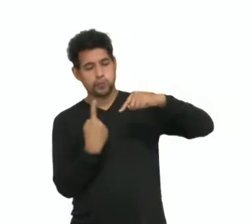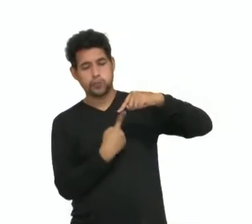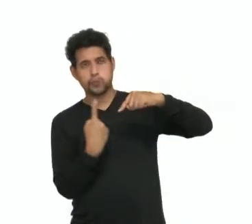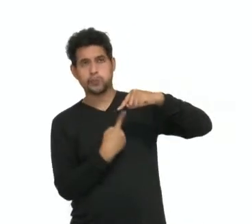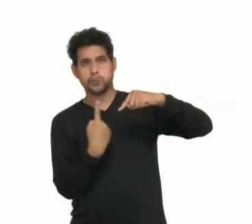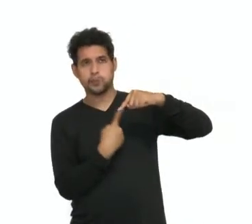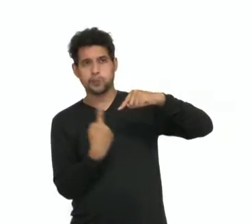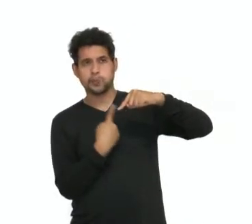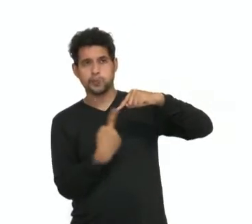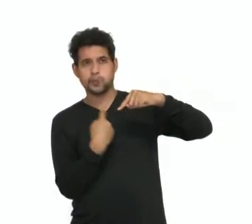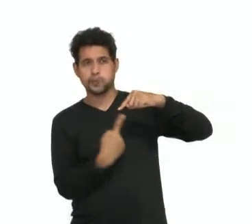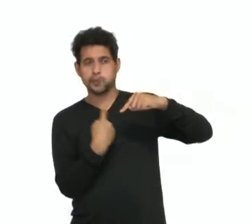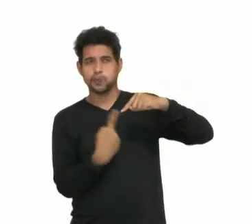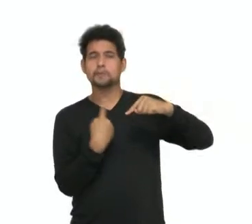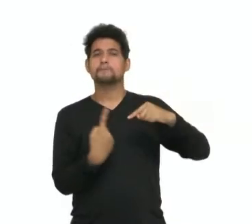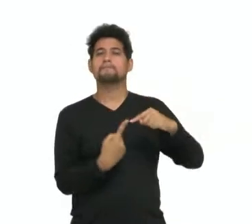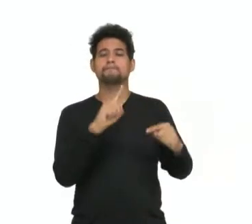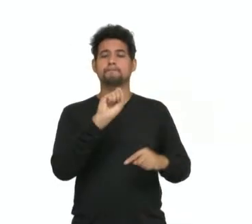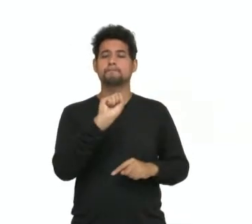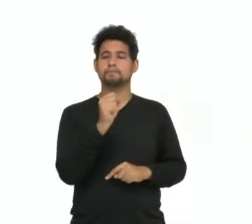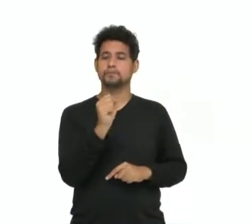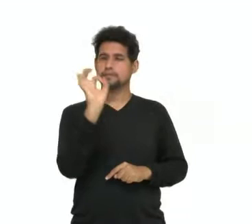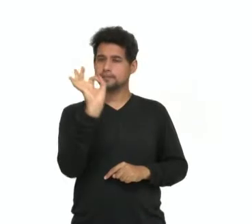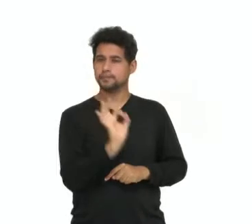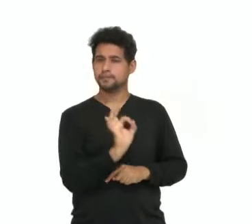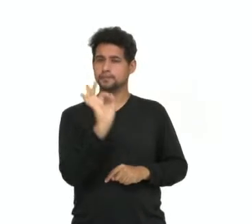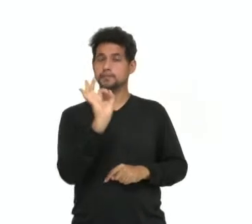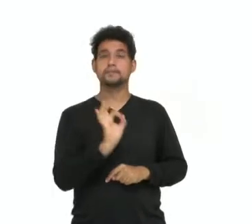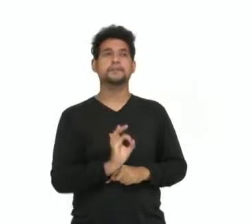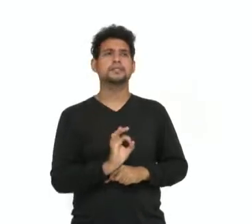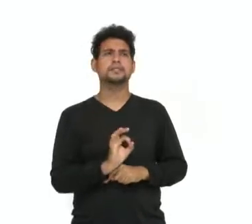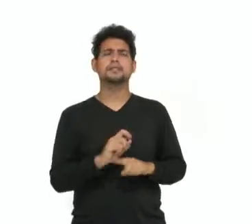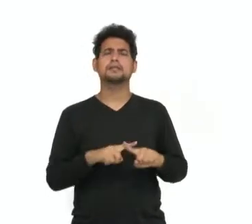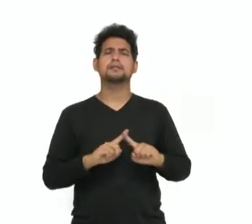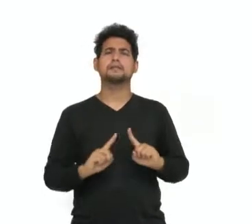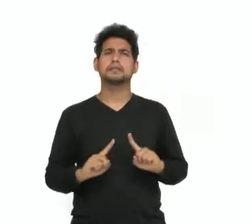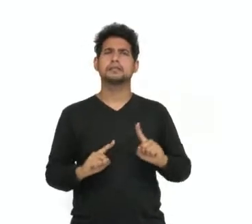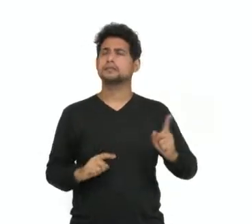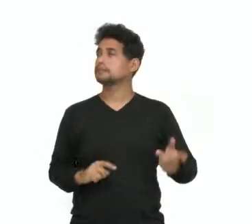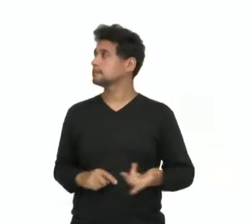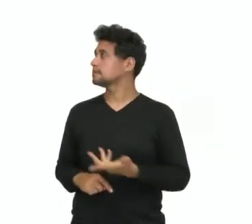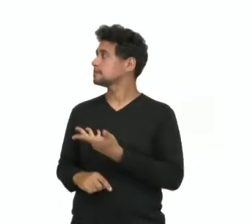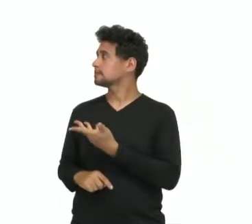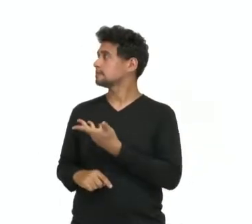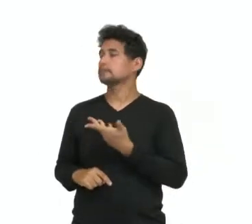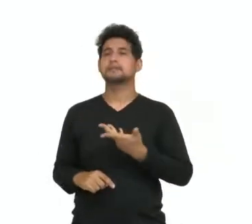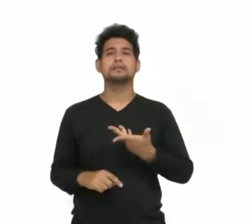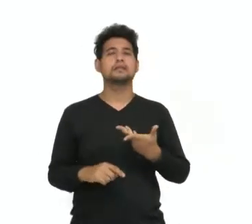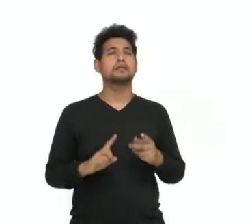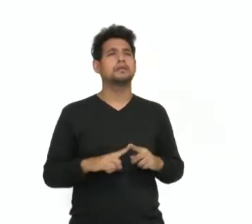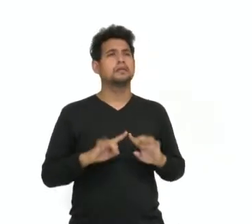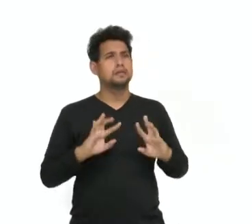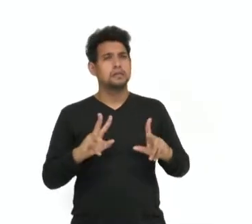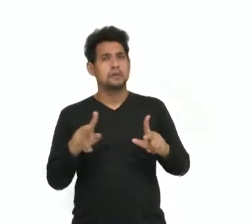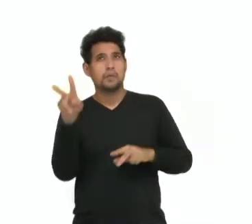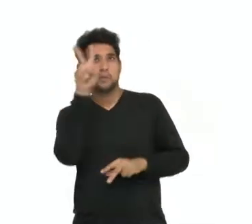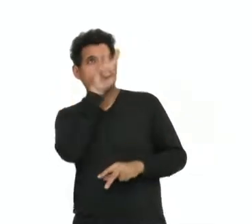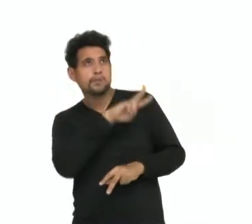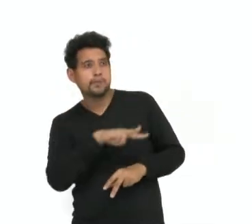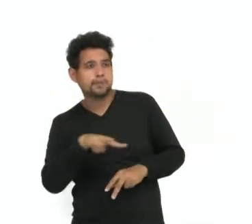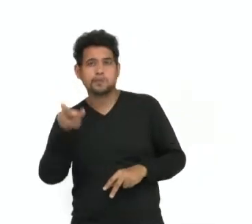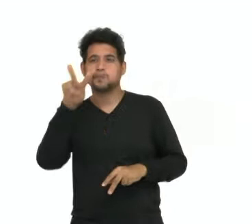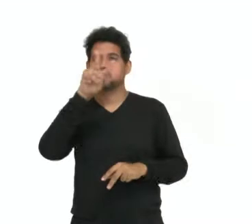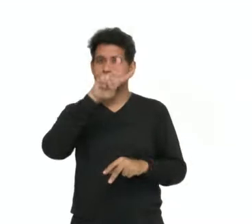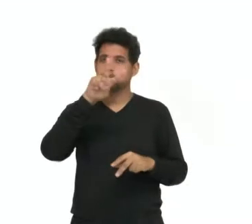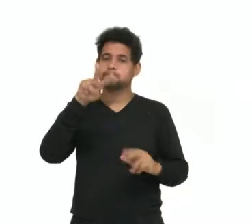12,4% e a cana-de-açúcar 18%. Sendo que aqui no mundo inteiro, quando a gente observa a matriz